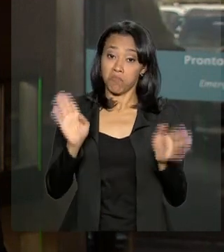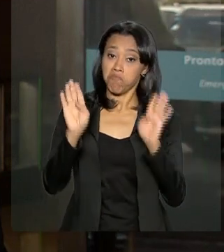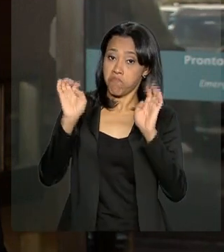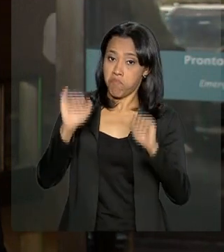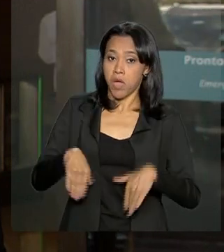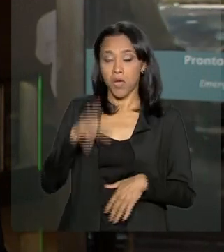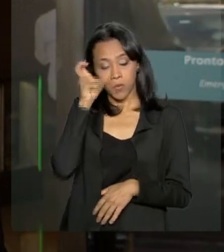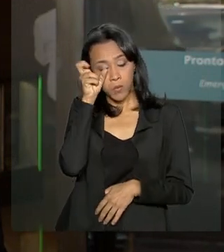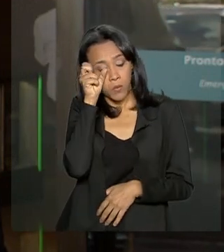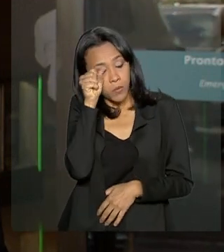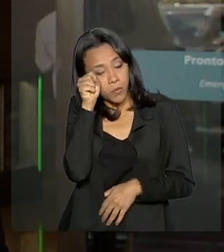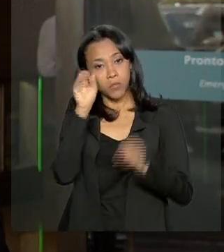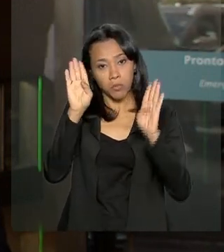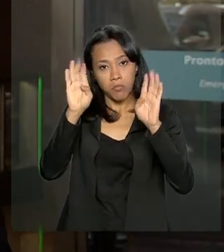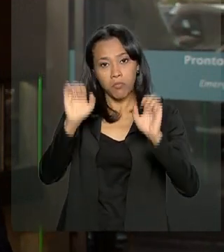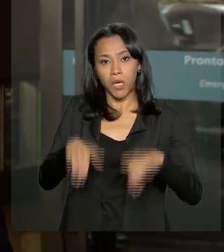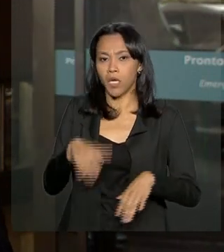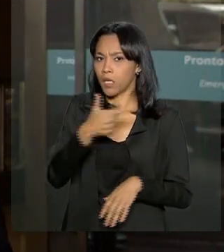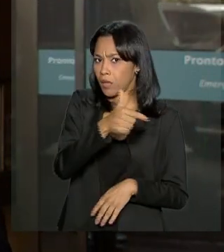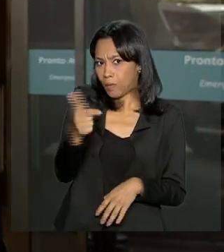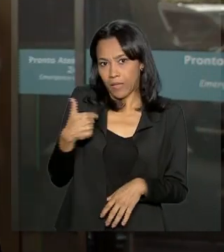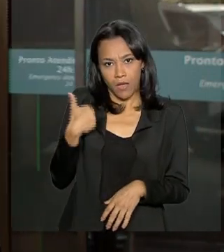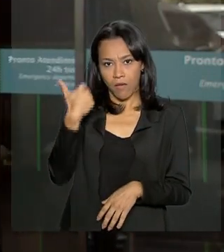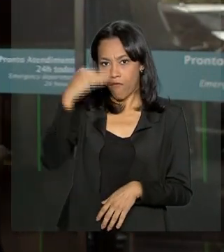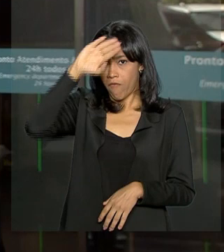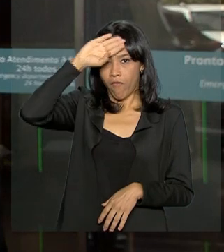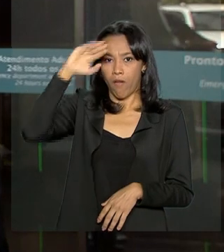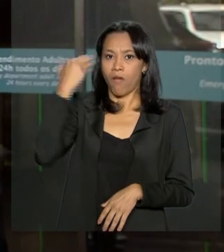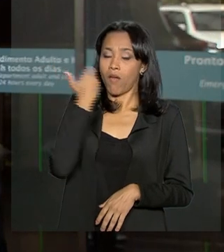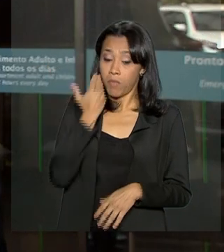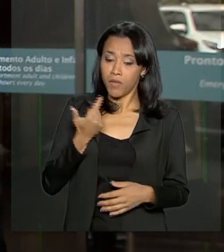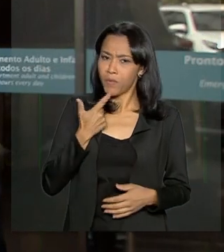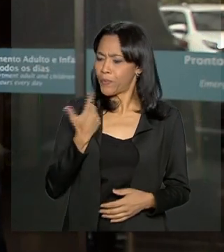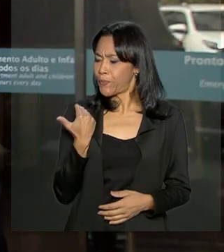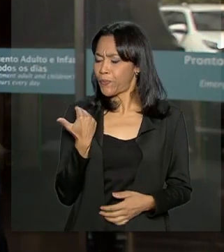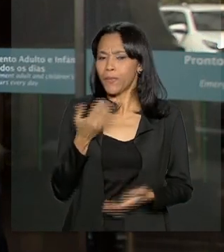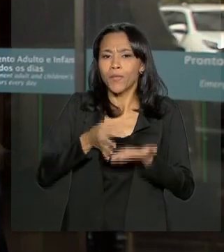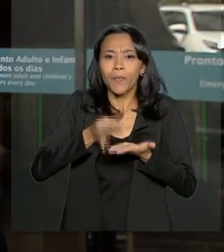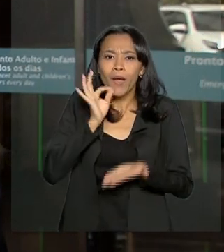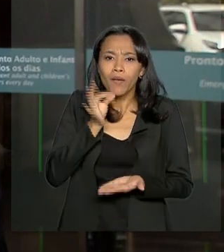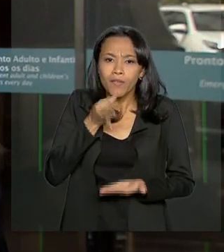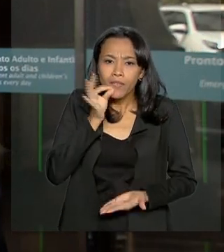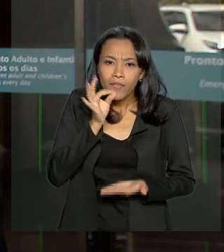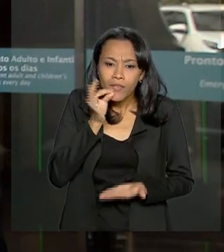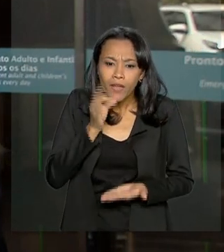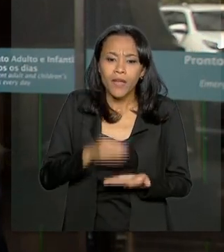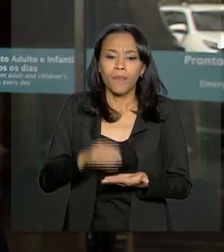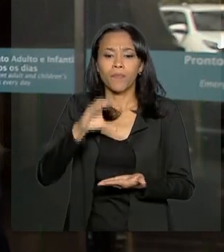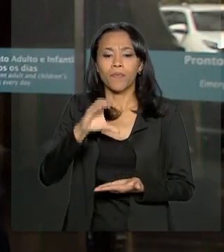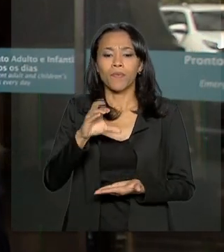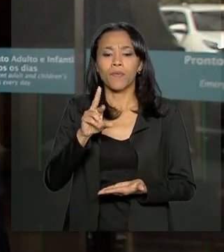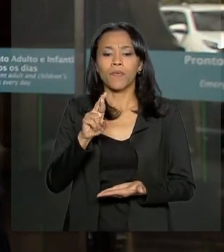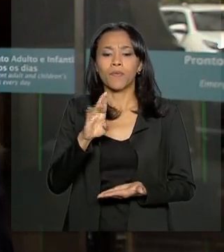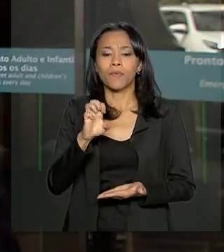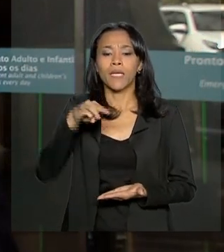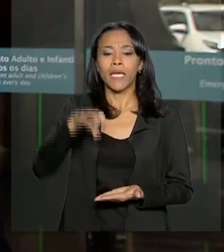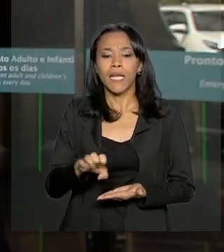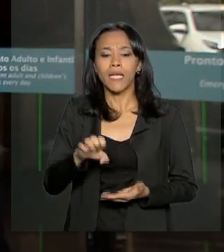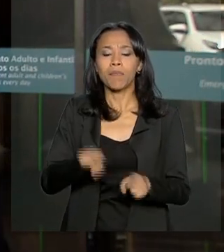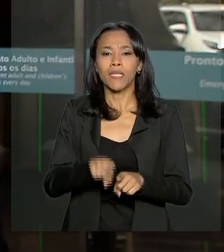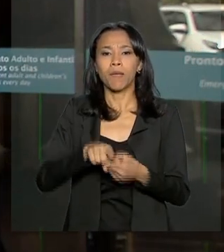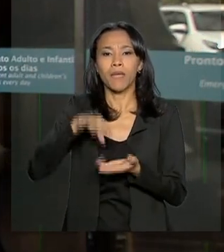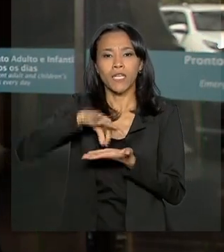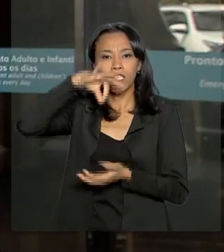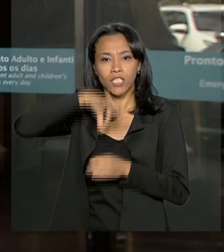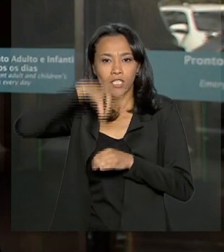bem, está sem febre e agora há pouco tomou o café da manhã. Ele comeu creme de frutas e tomou chá.